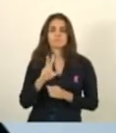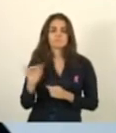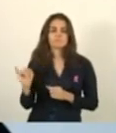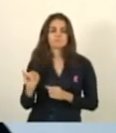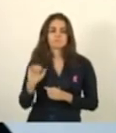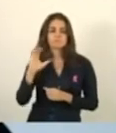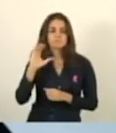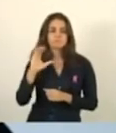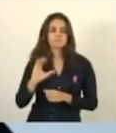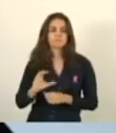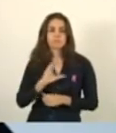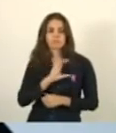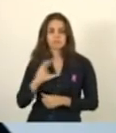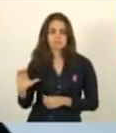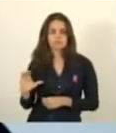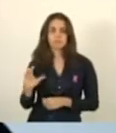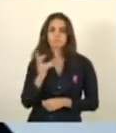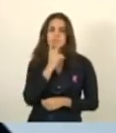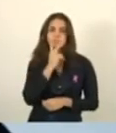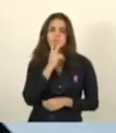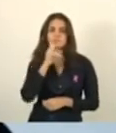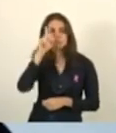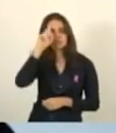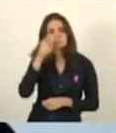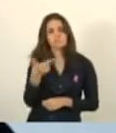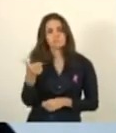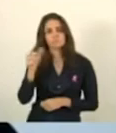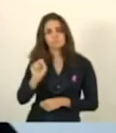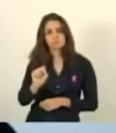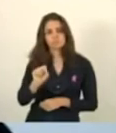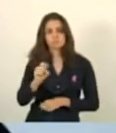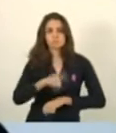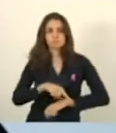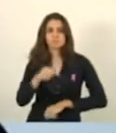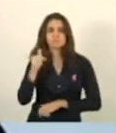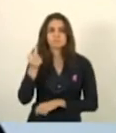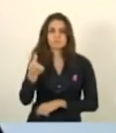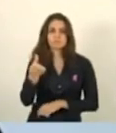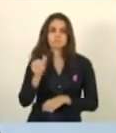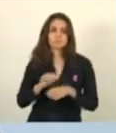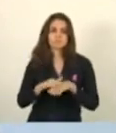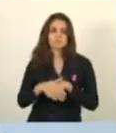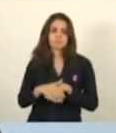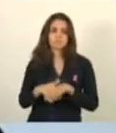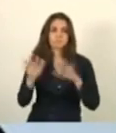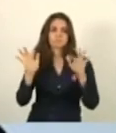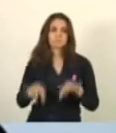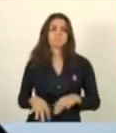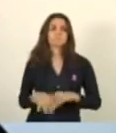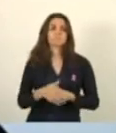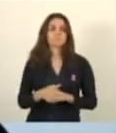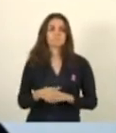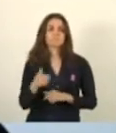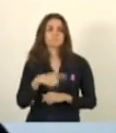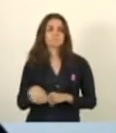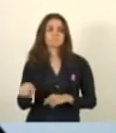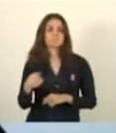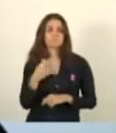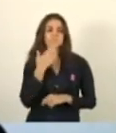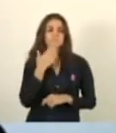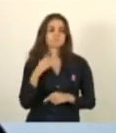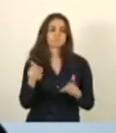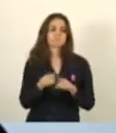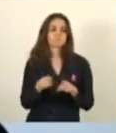vai acontecer na Catedral de Vitória no dia 28, às 18 horas. E, por fim, nós também queremos